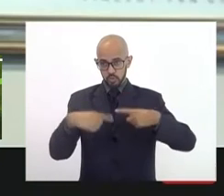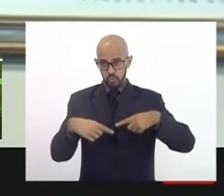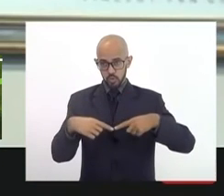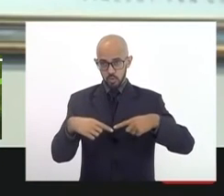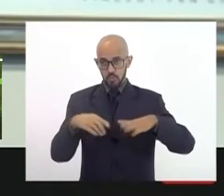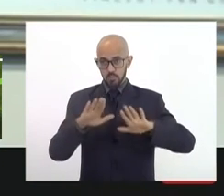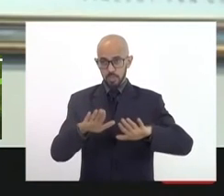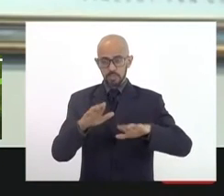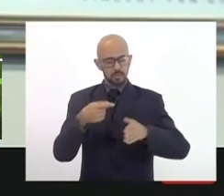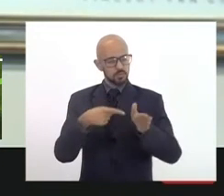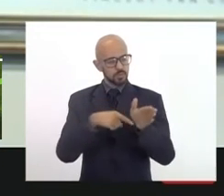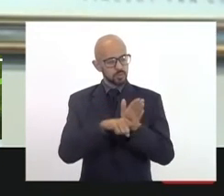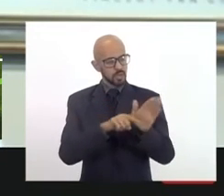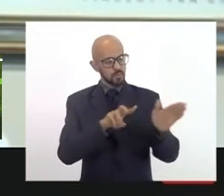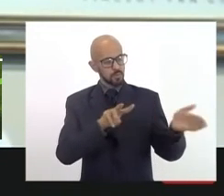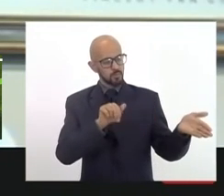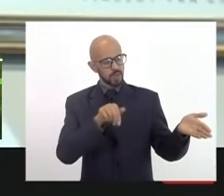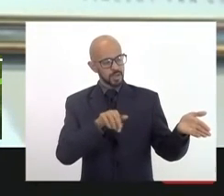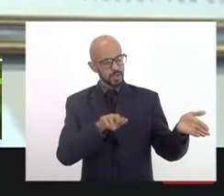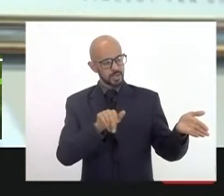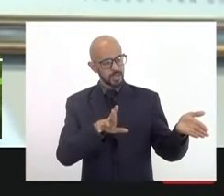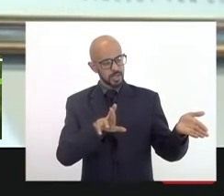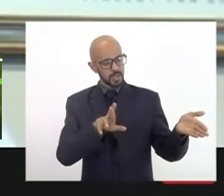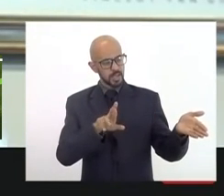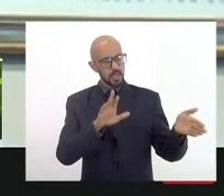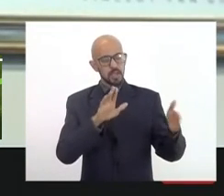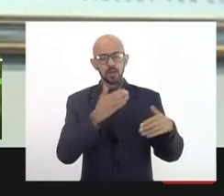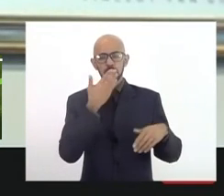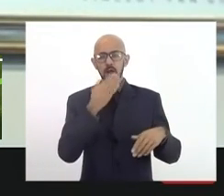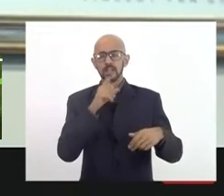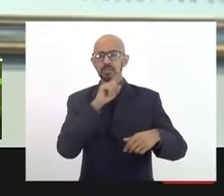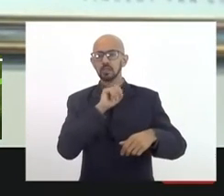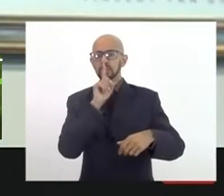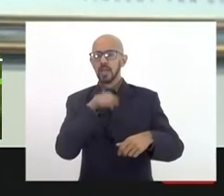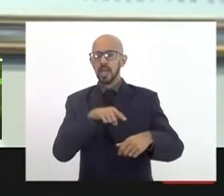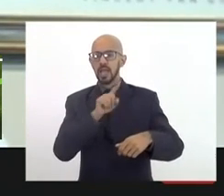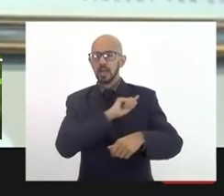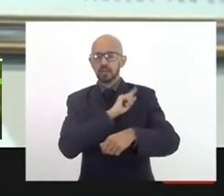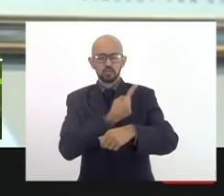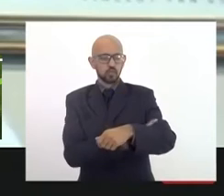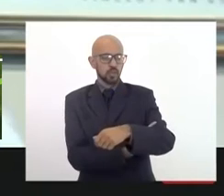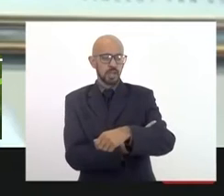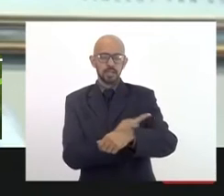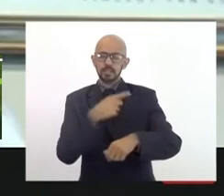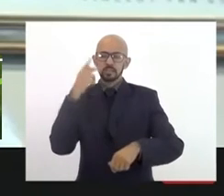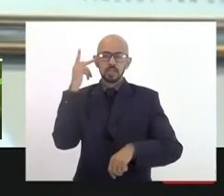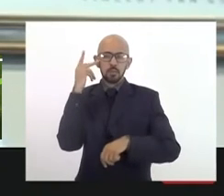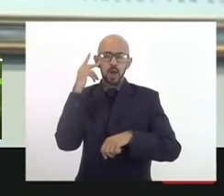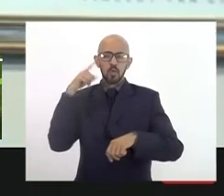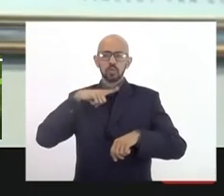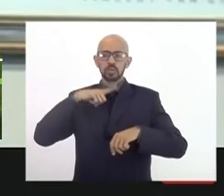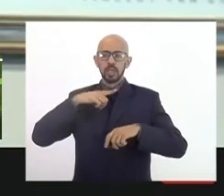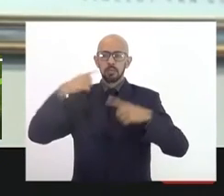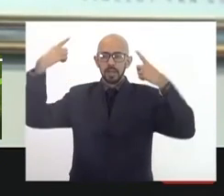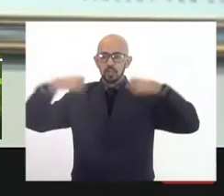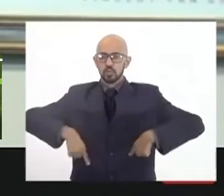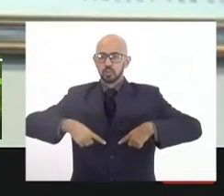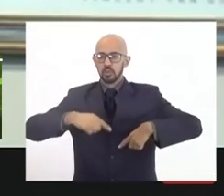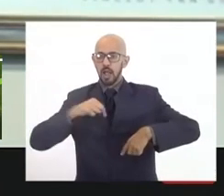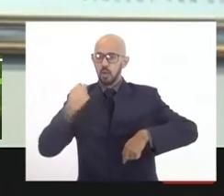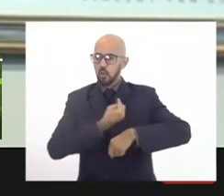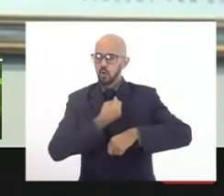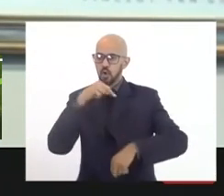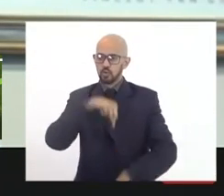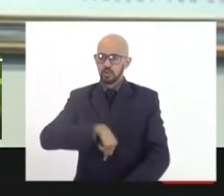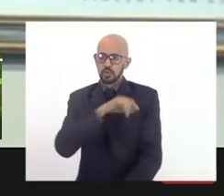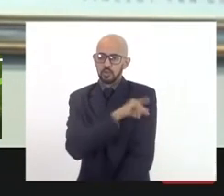queria perguntar para o Wagner, quais são as fortalezas que São Paulo alega ter para disputar esse projeto conosco? Nós